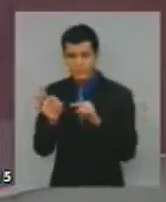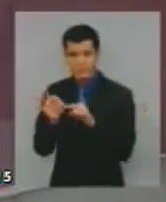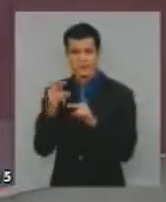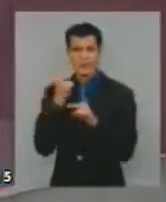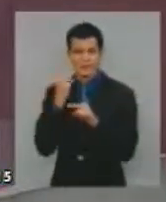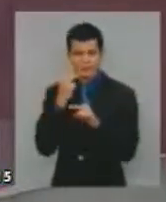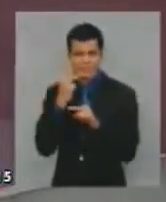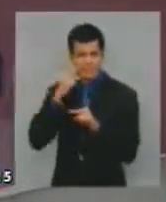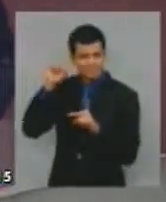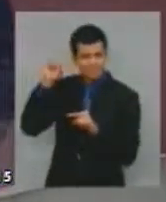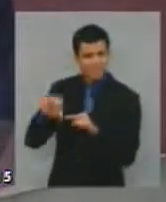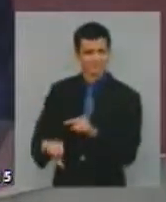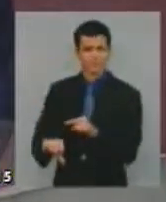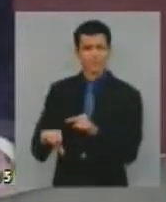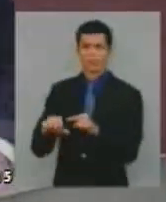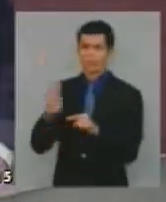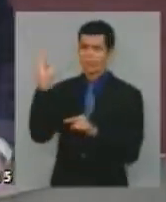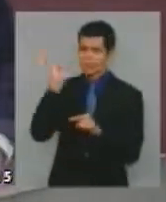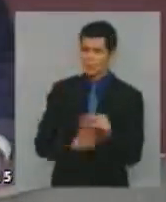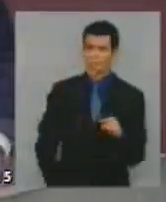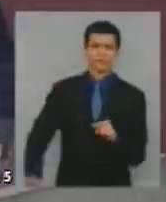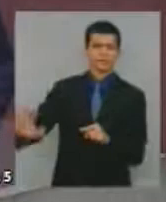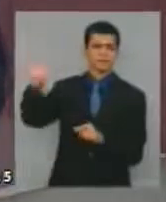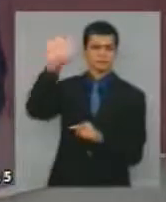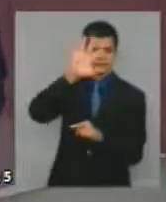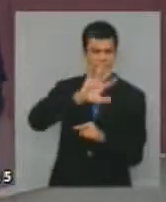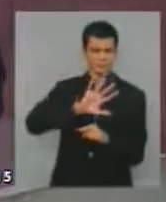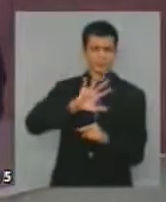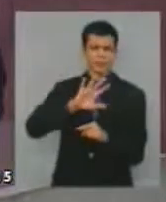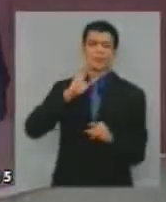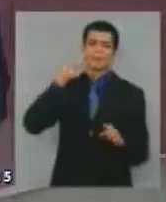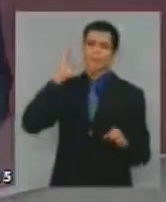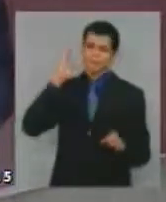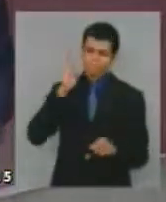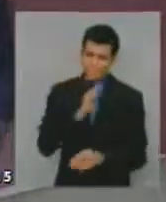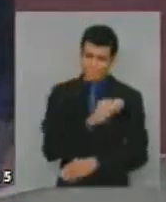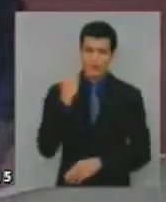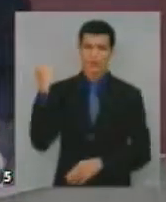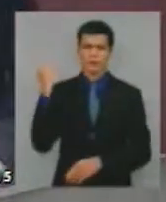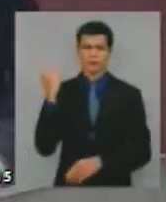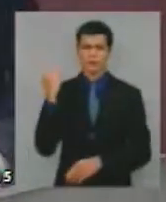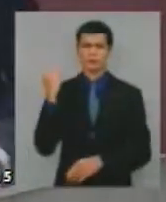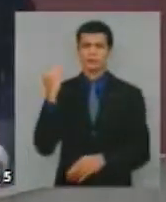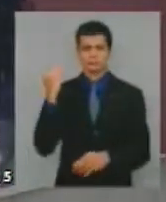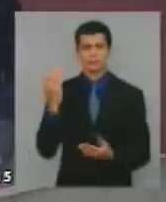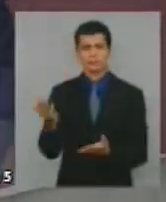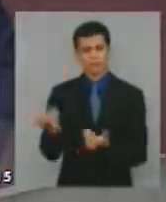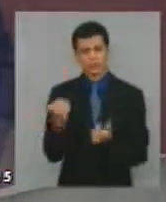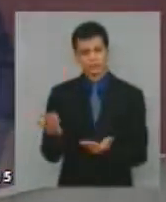as 27 capitais com relação à letalidade, à morte de adolescentes. Isso quer